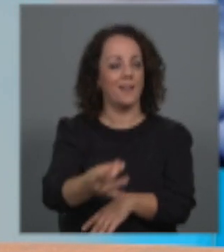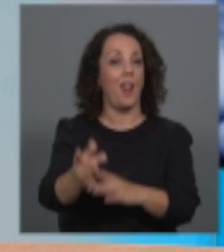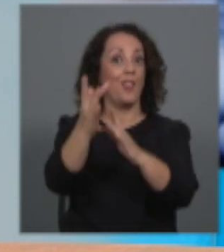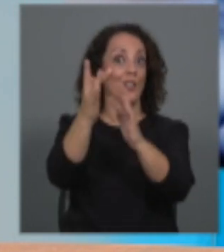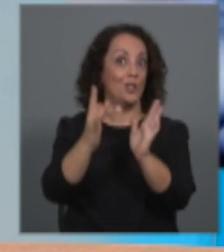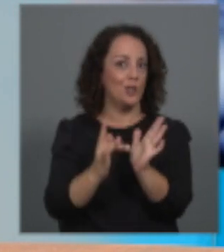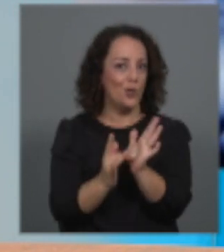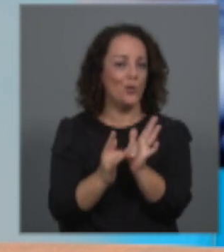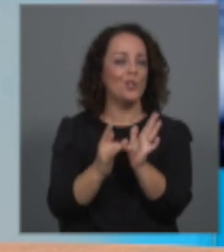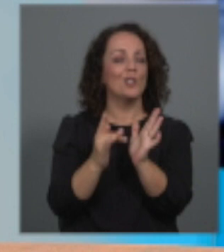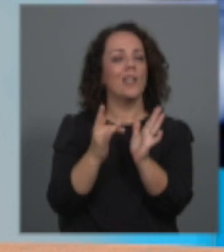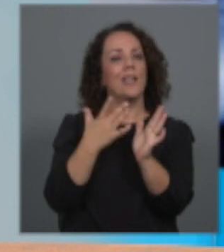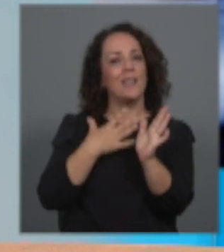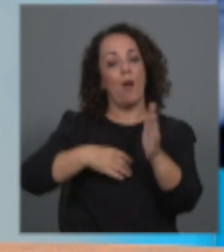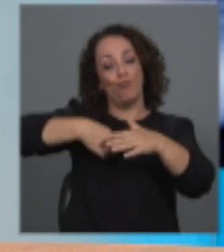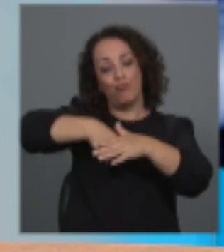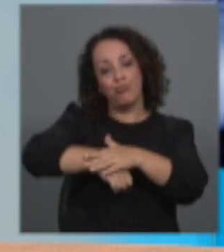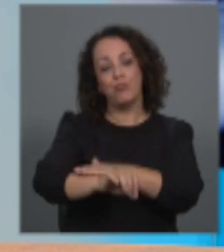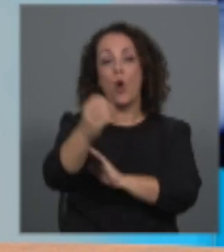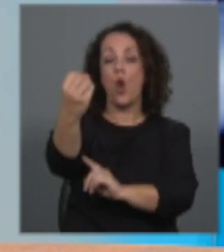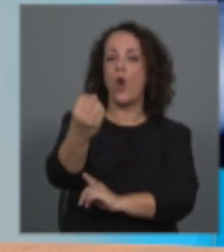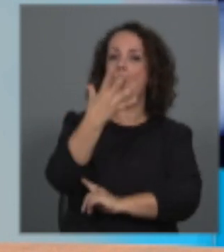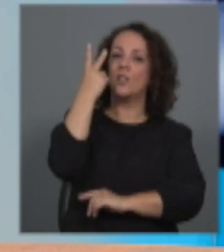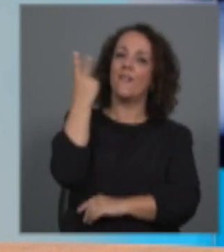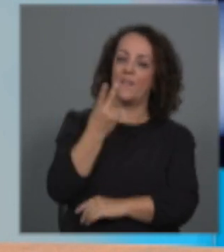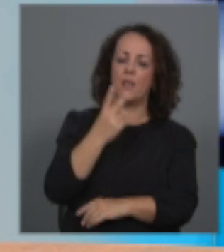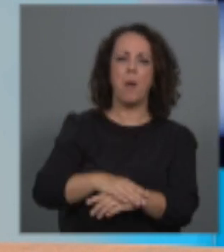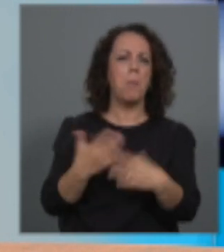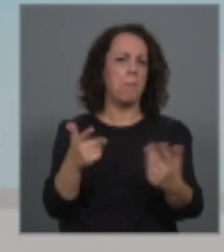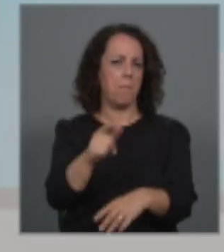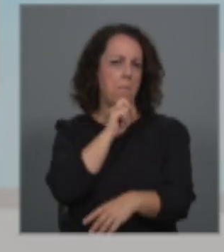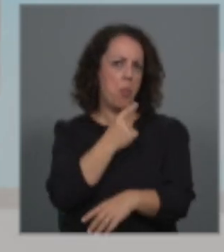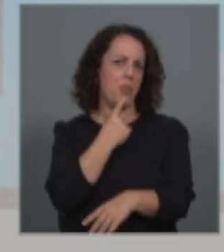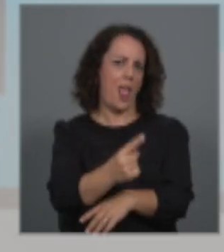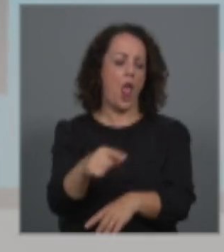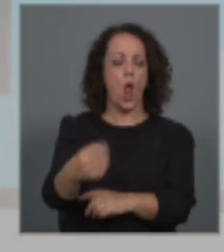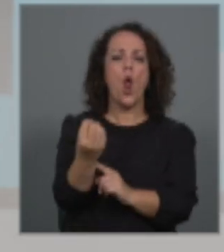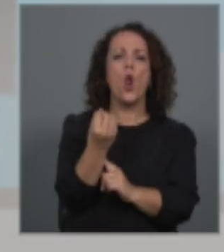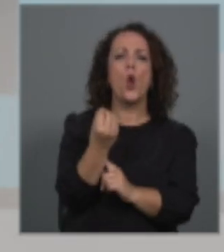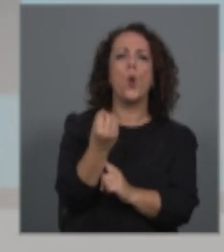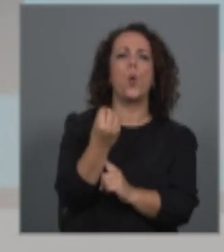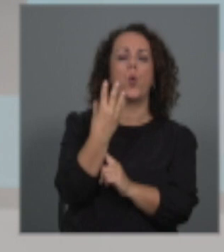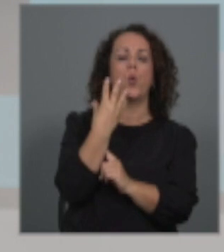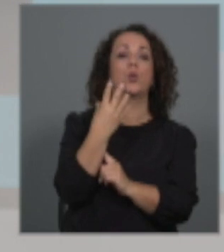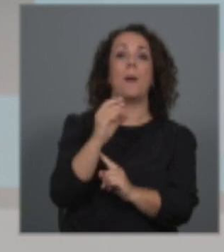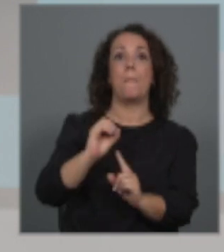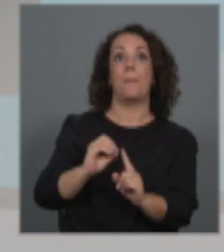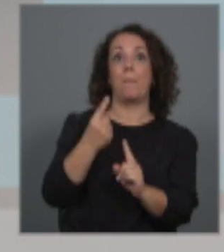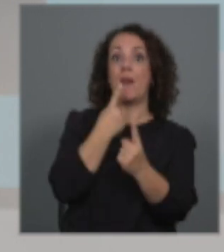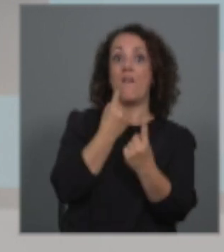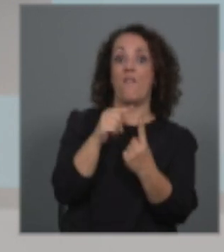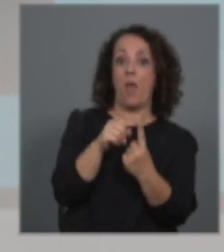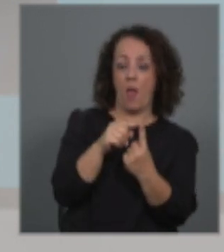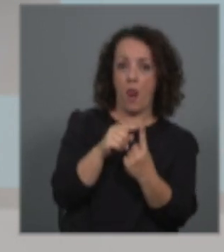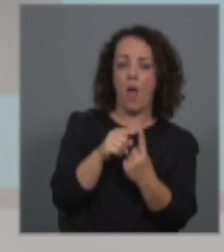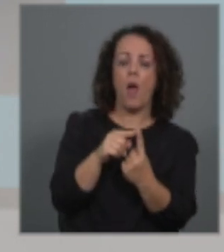ainda a luz da nossa vida. E depois podemos dizer que é uma luz que vai aumentando, não é? Porque começou com uma vela, quando